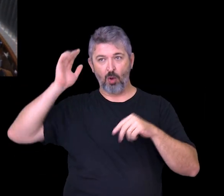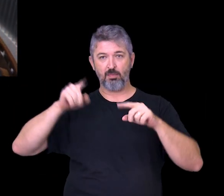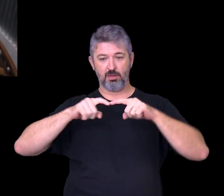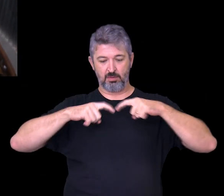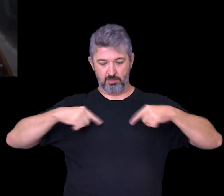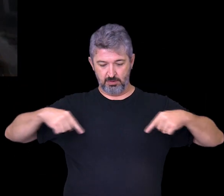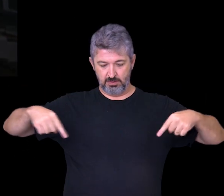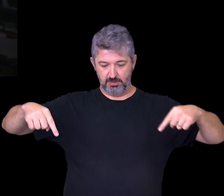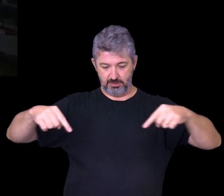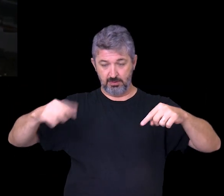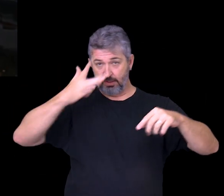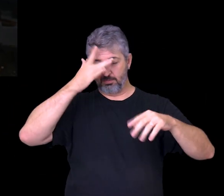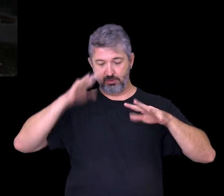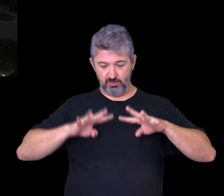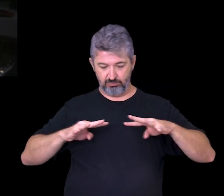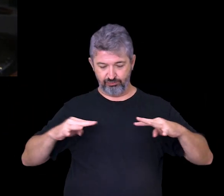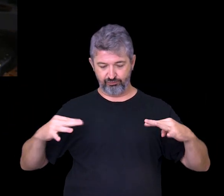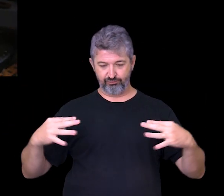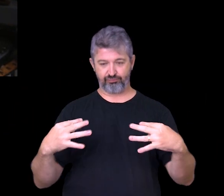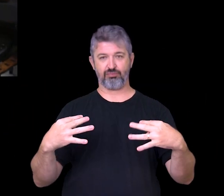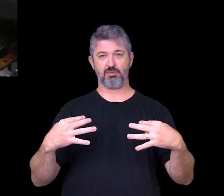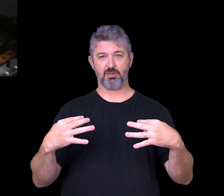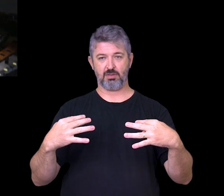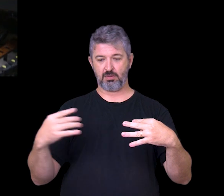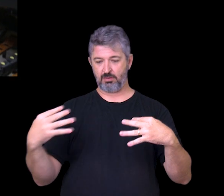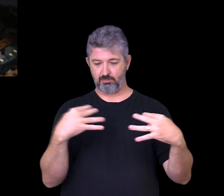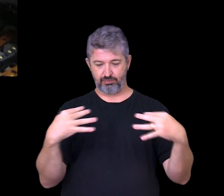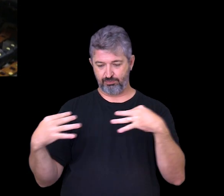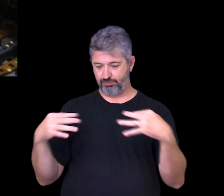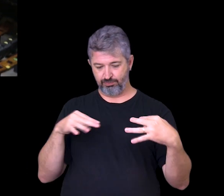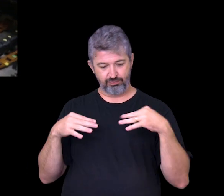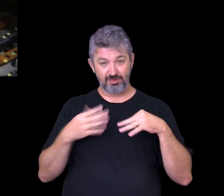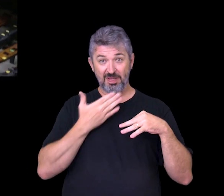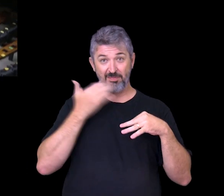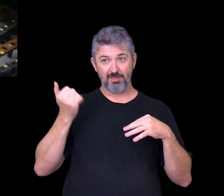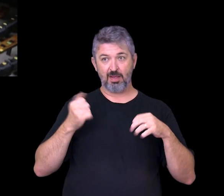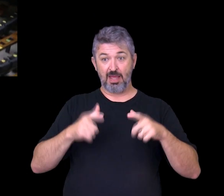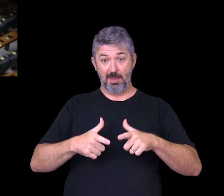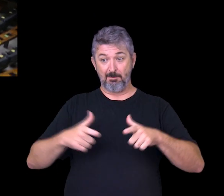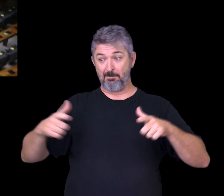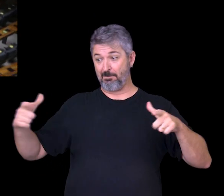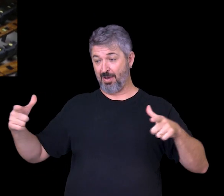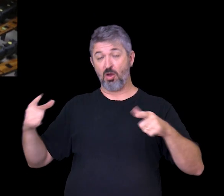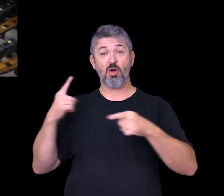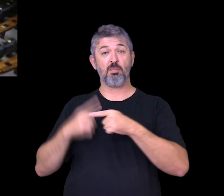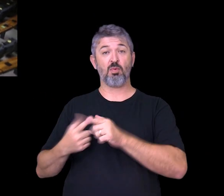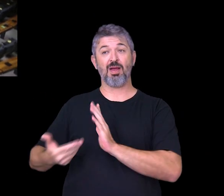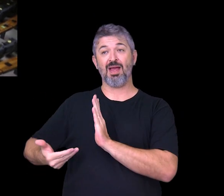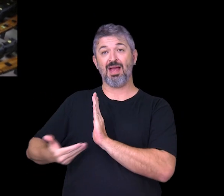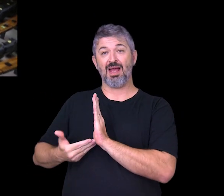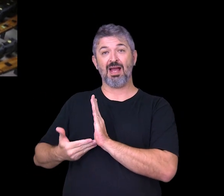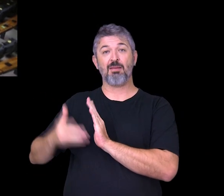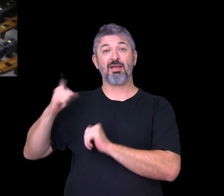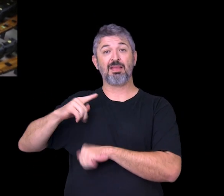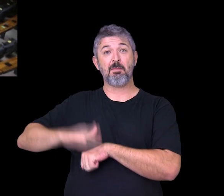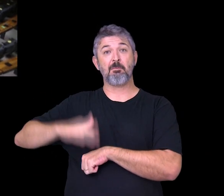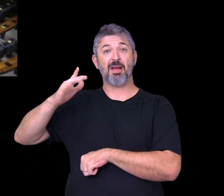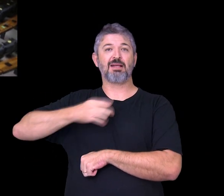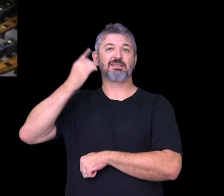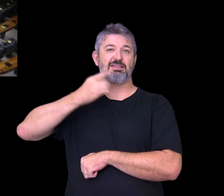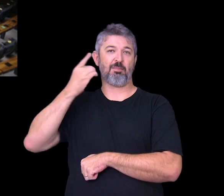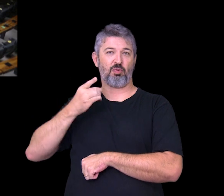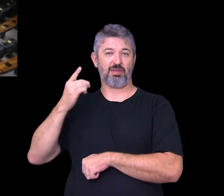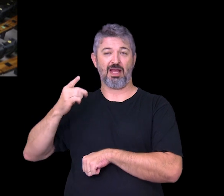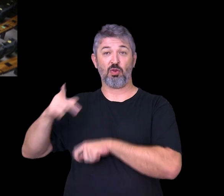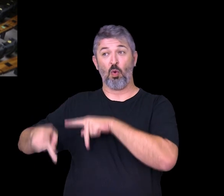frente uns para os outros. Plenário da Câmara. Então, o plenário maior, porque a Câmara tem os representantes do povo. A quantidade de deputados é